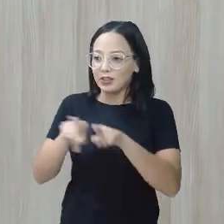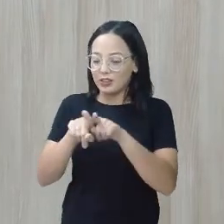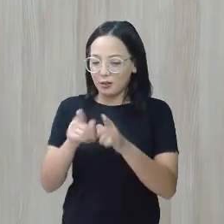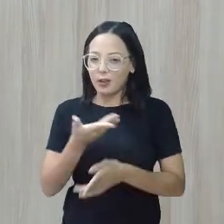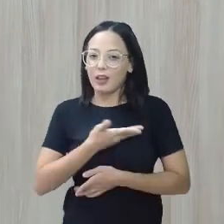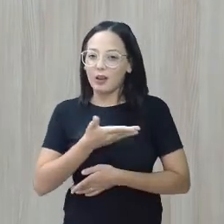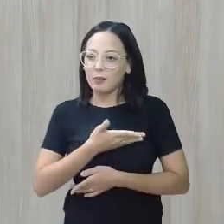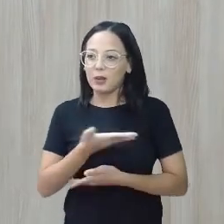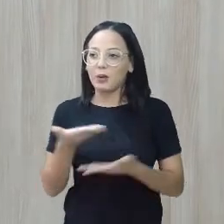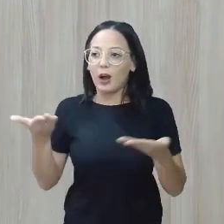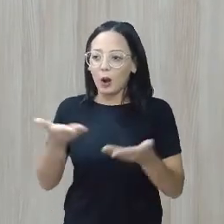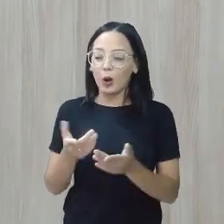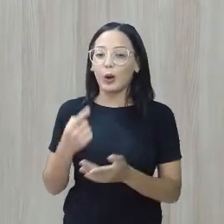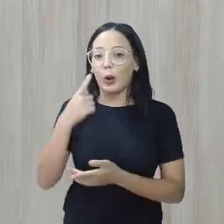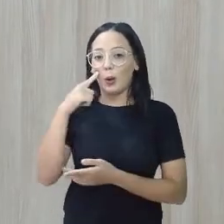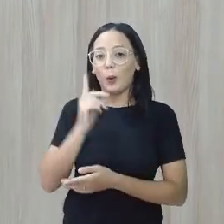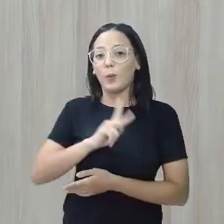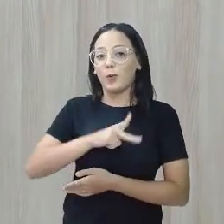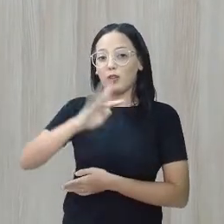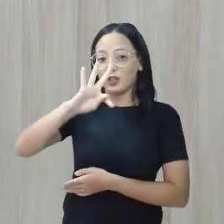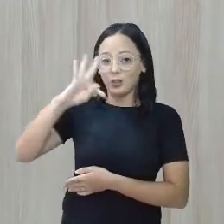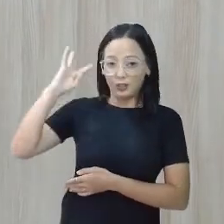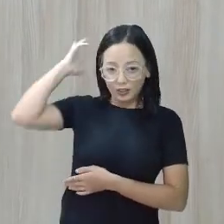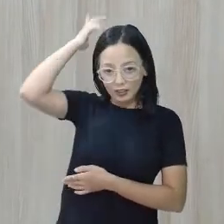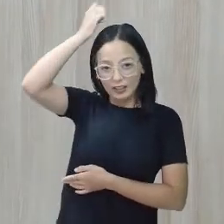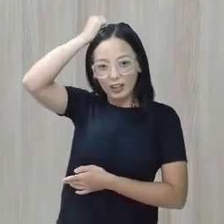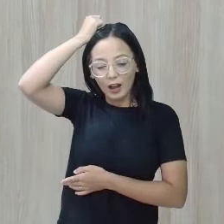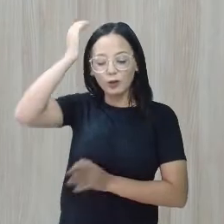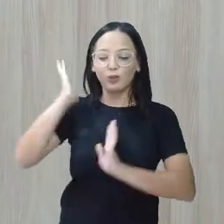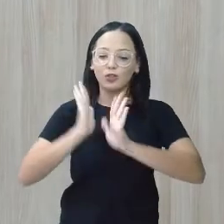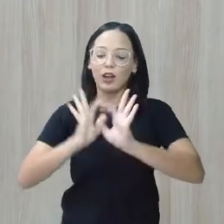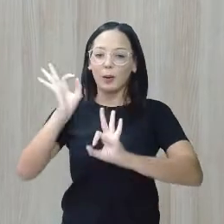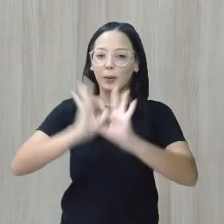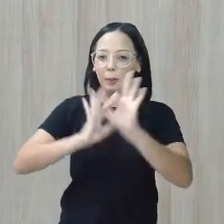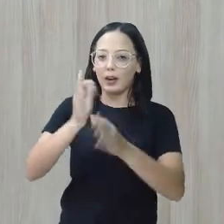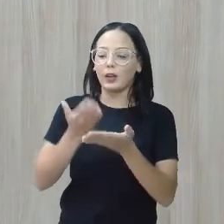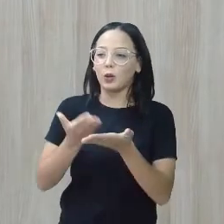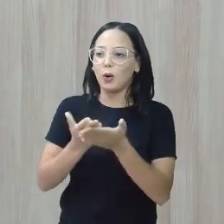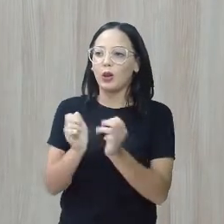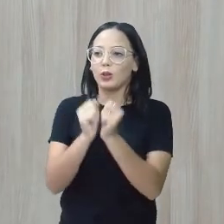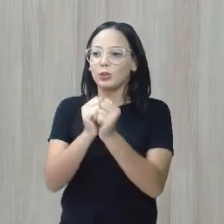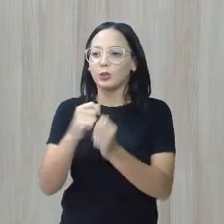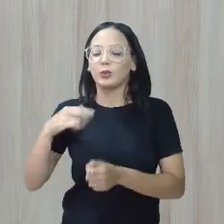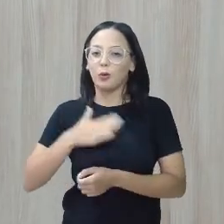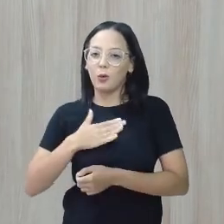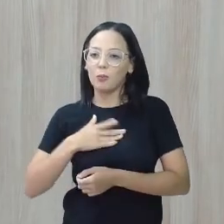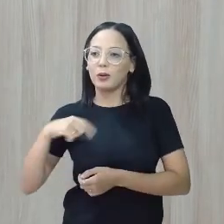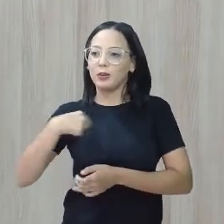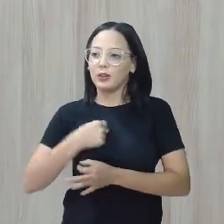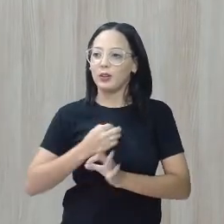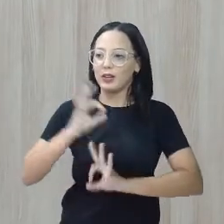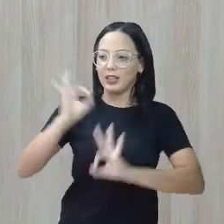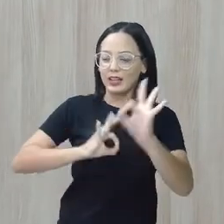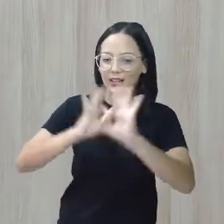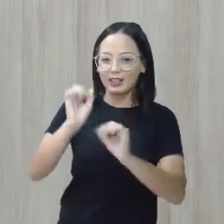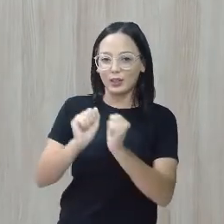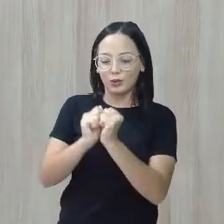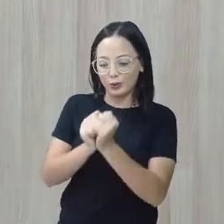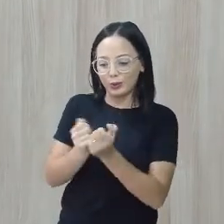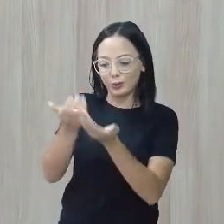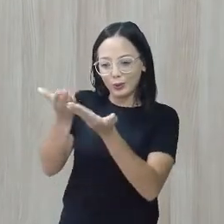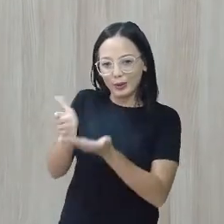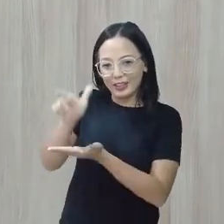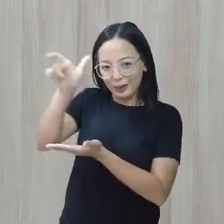né? Aqui está o professor Tiago, ele tem preparado a aula junto comigo e eu tenho aqui dividido essa situação junto com ele, né,